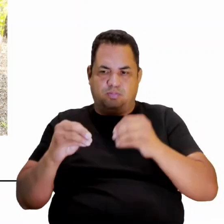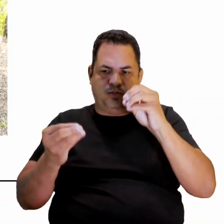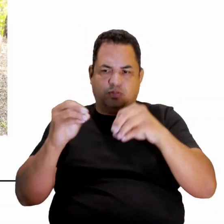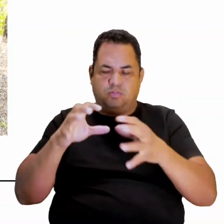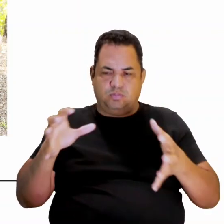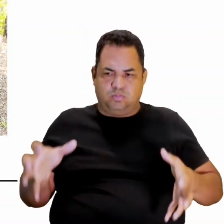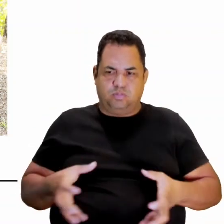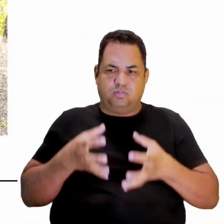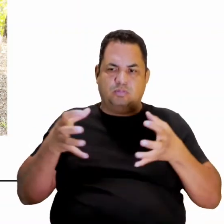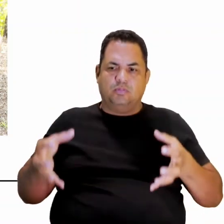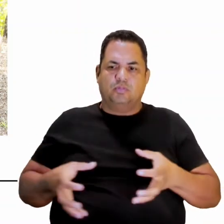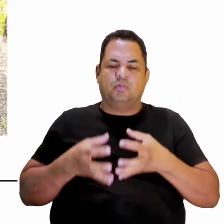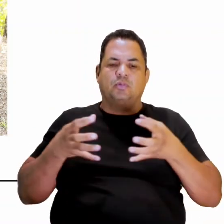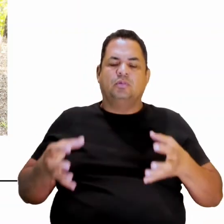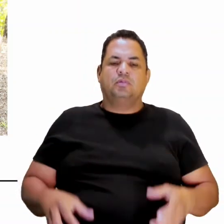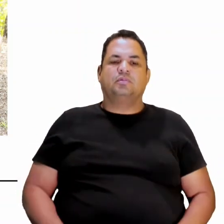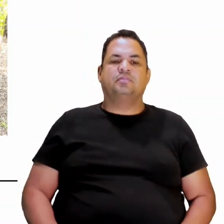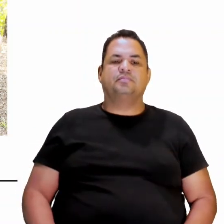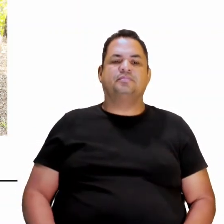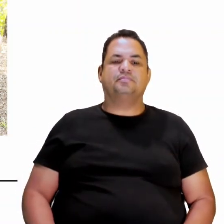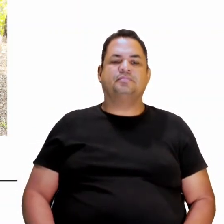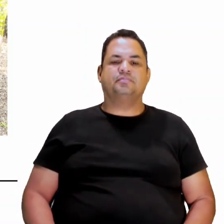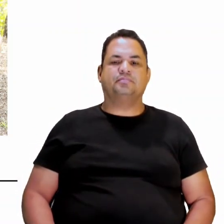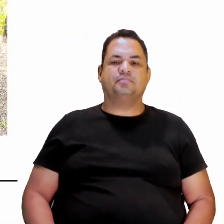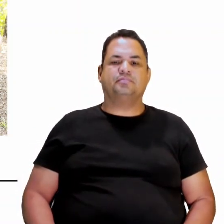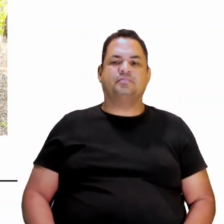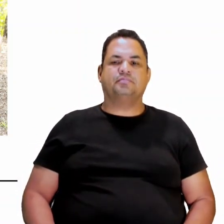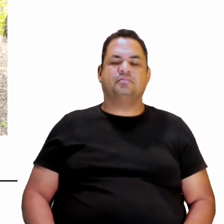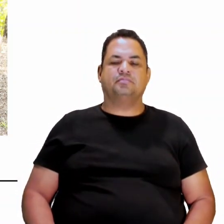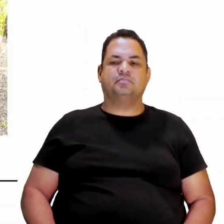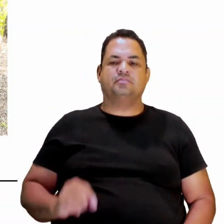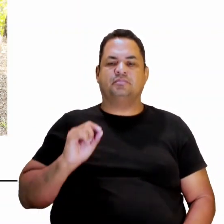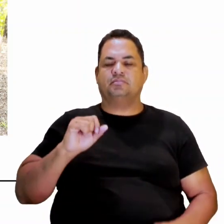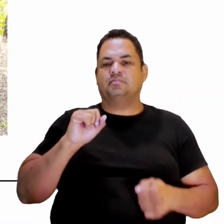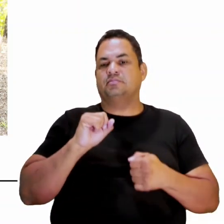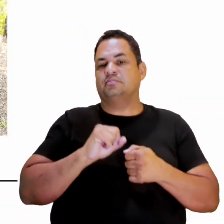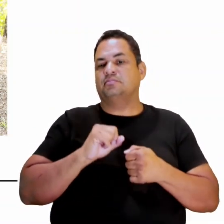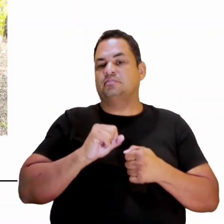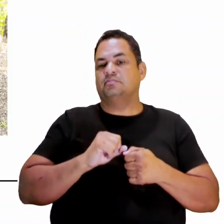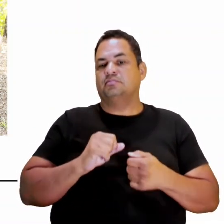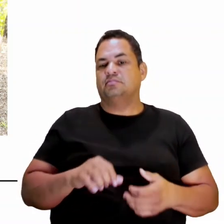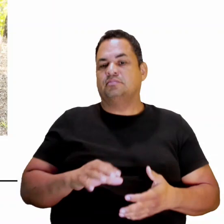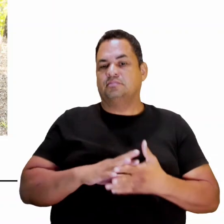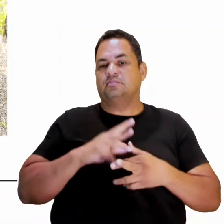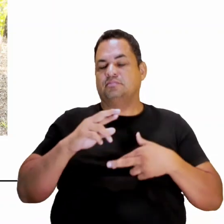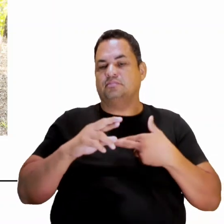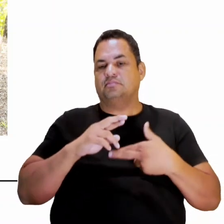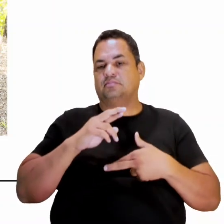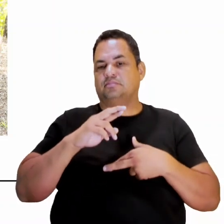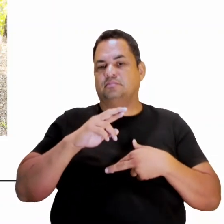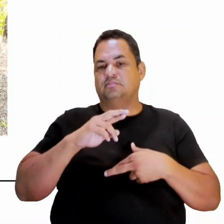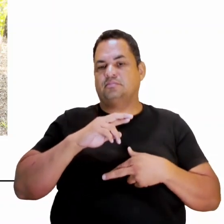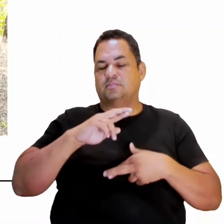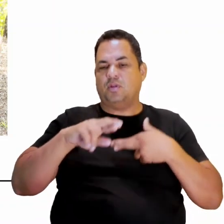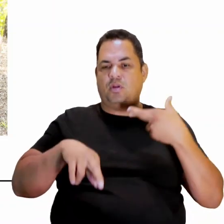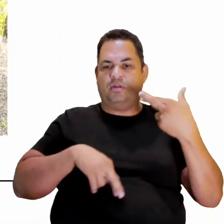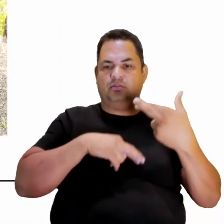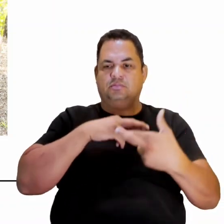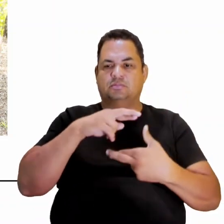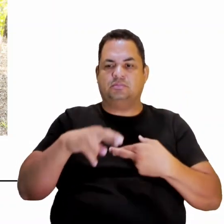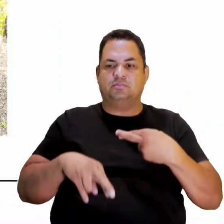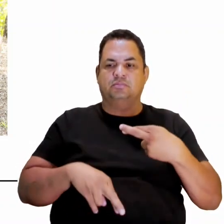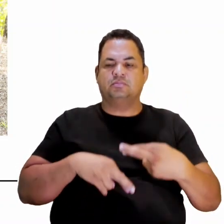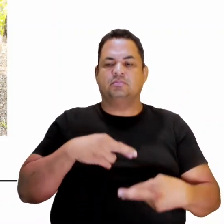horta. Pela imagem só podia ser essa, certo? O que mais? Aqui parece que estão reciclando. Olha aqui a imagem da camiseta